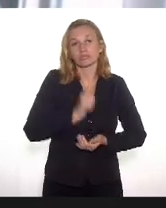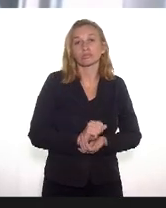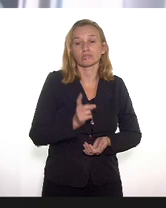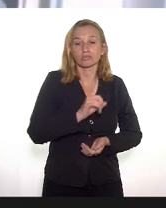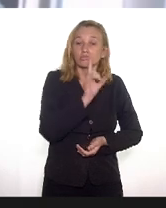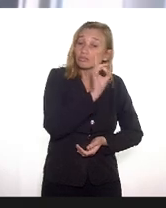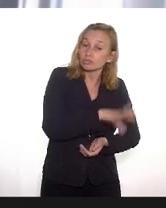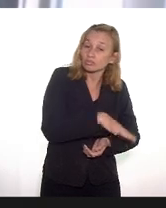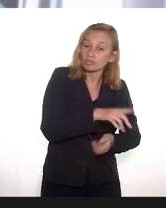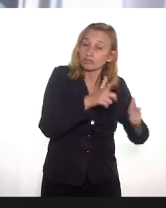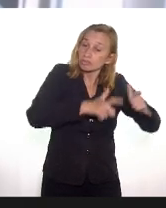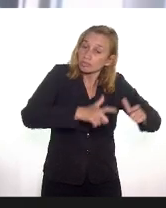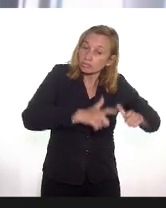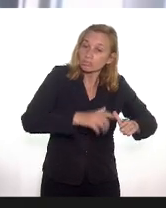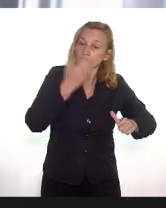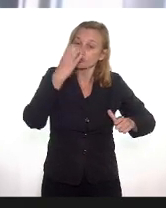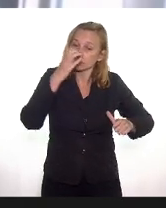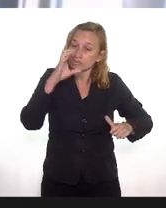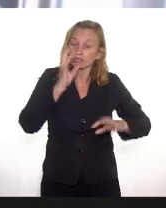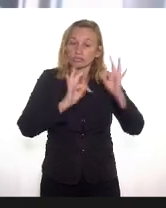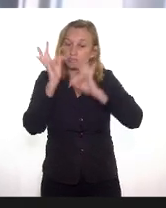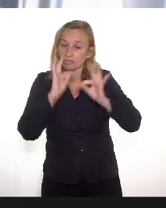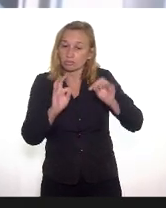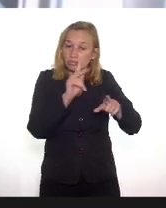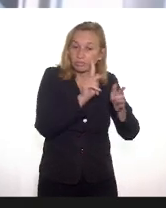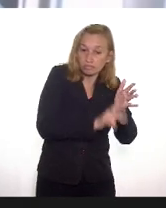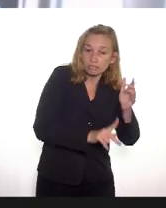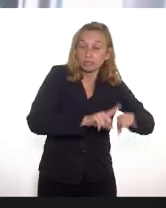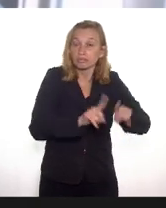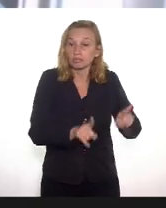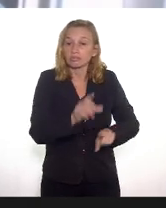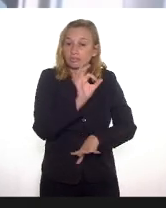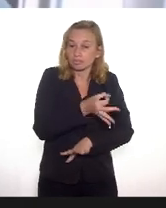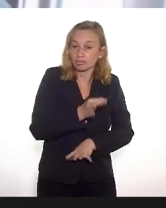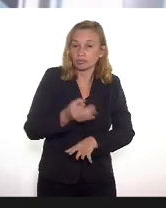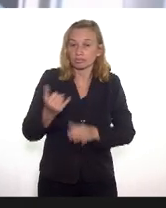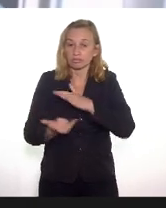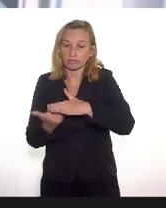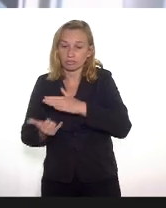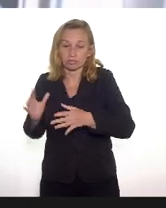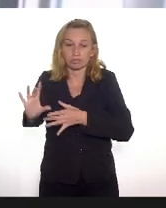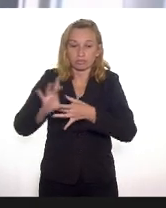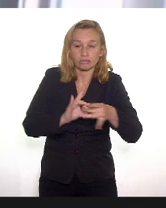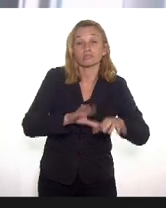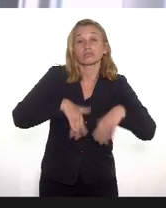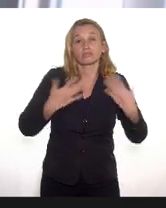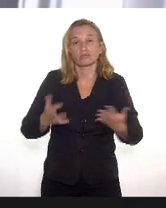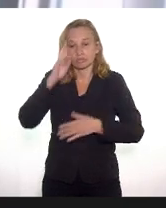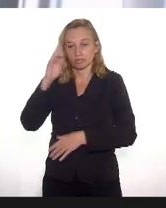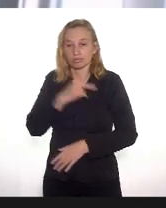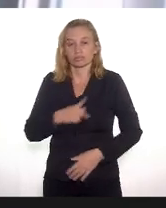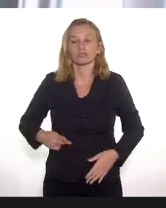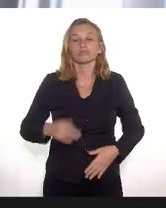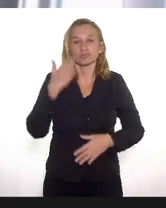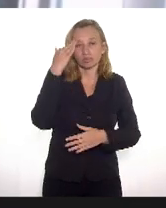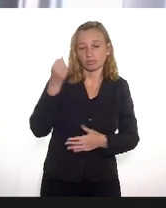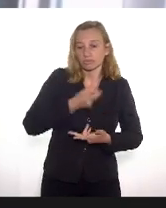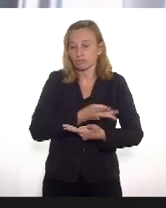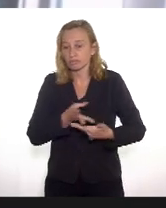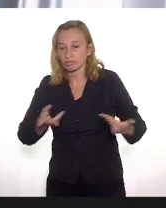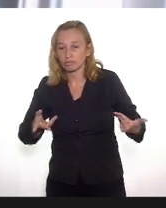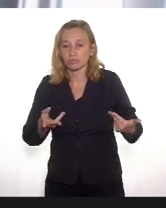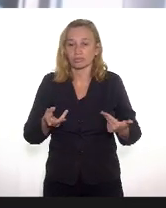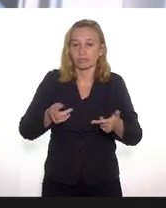só o lugar da ciência e tecnologia nesse projeto, mas especificamente das suas instituições vinculadas. Então, presidente, eu sei que são muitas questões,